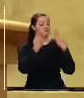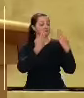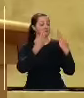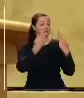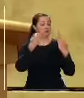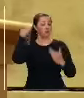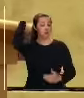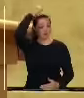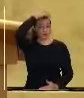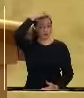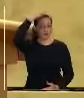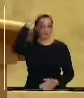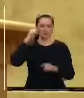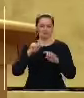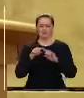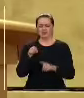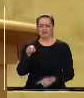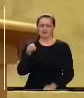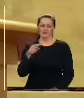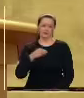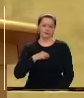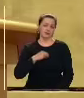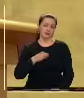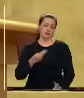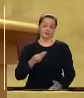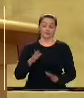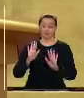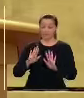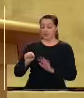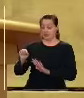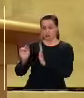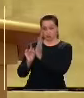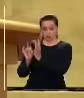Então quando Jesus falou aquilo,